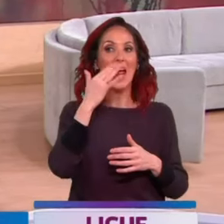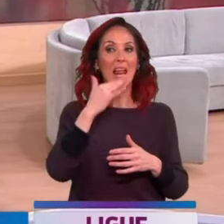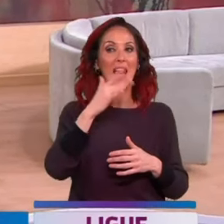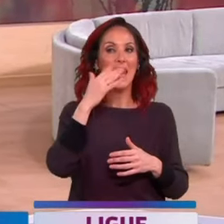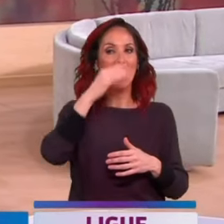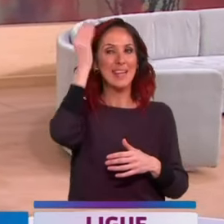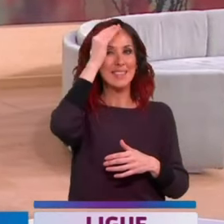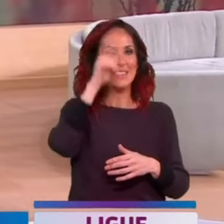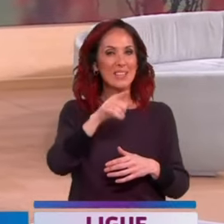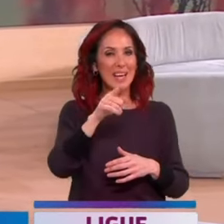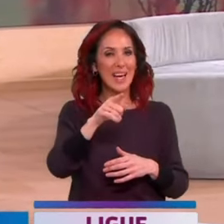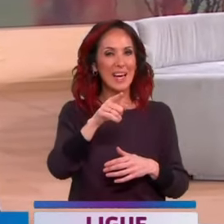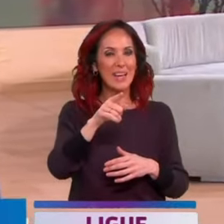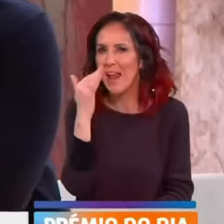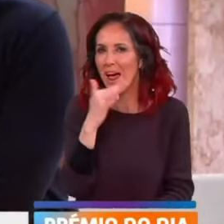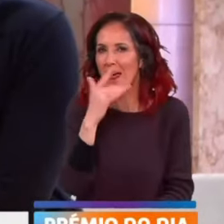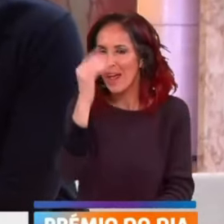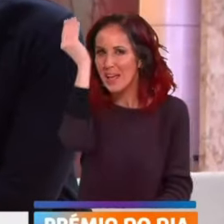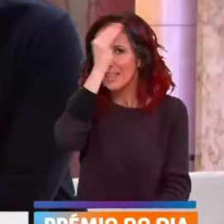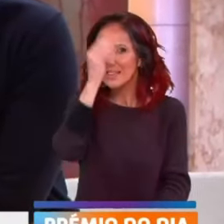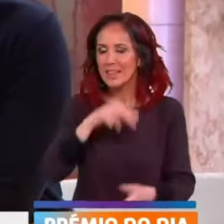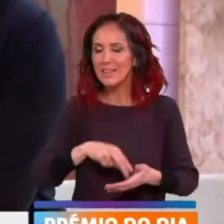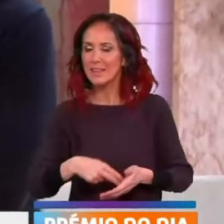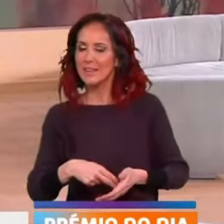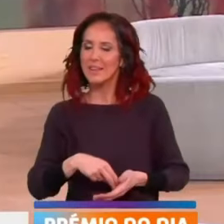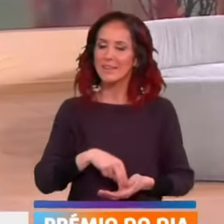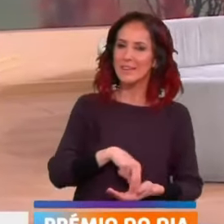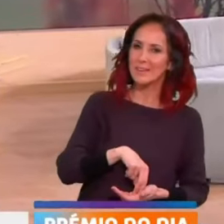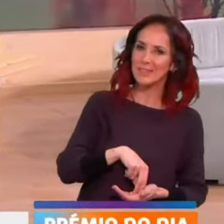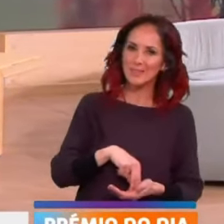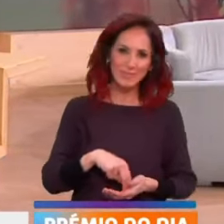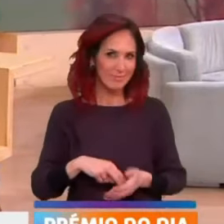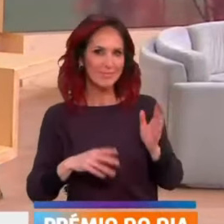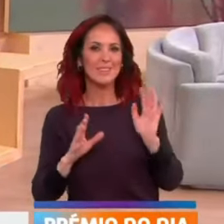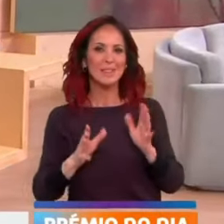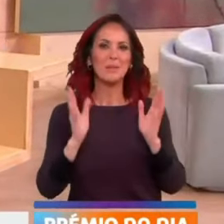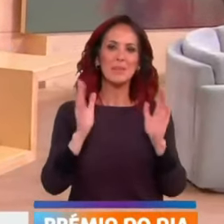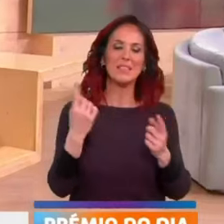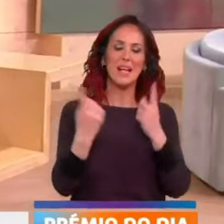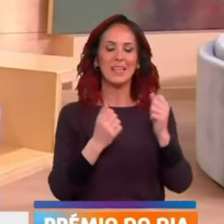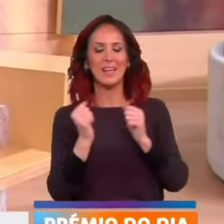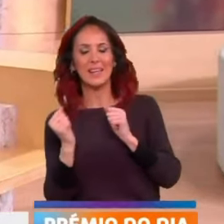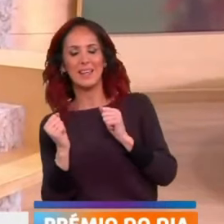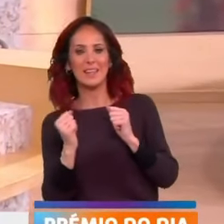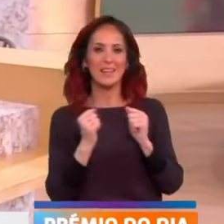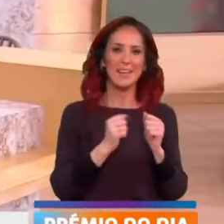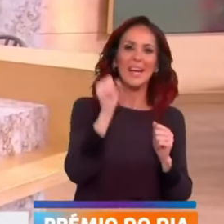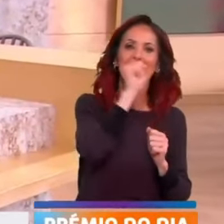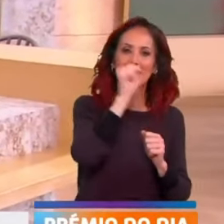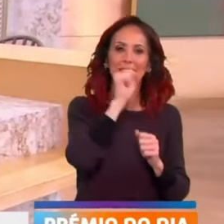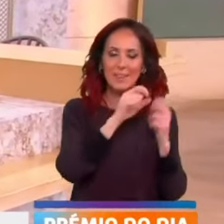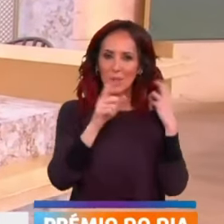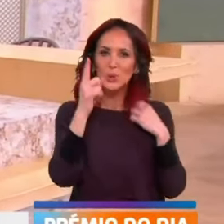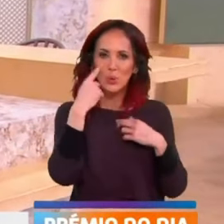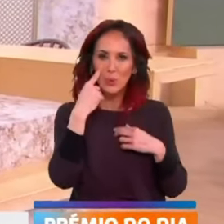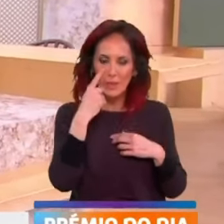alentejano. Deixa-se de ideias. Te ajudarmos, anda cá, Cláudio. Oh, porque Maria. No canto precisamos sempre de alguém canto para um lado e para o outro. Esta tu conheces, que é?